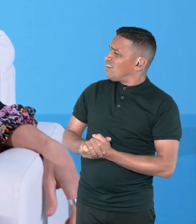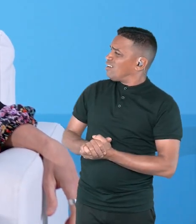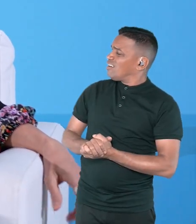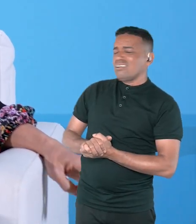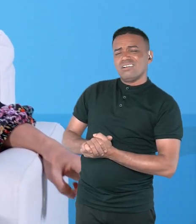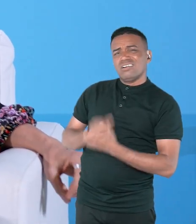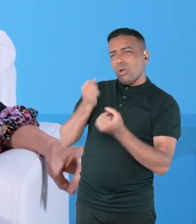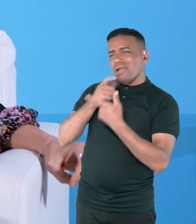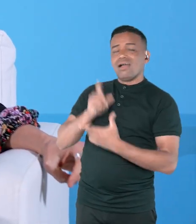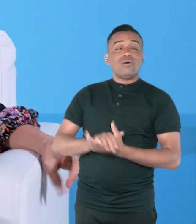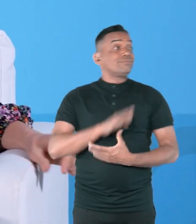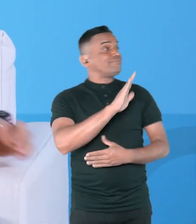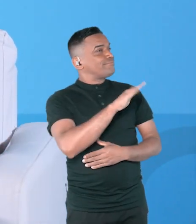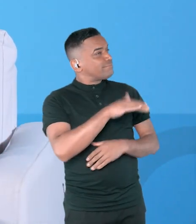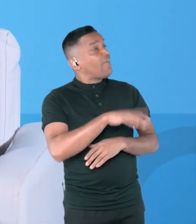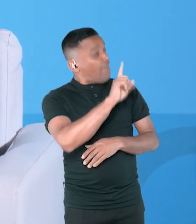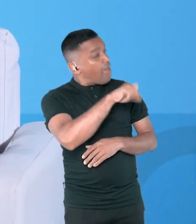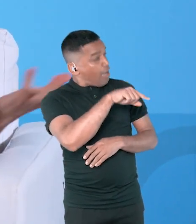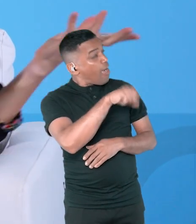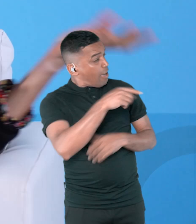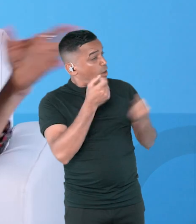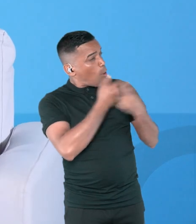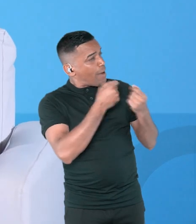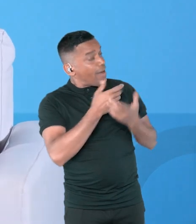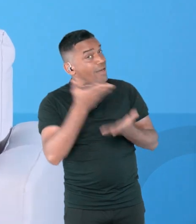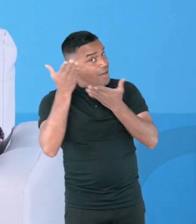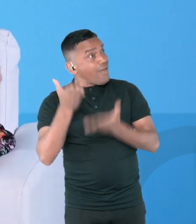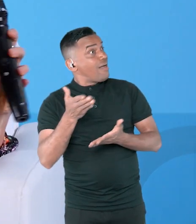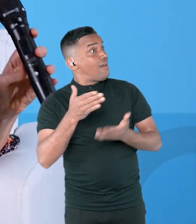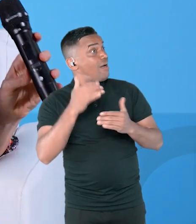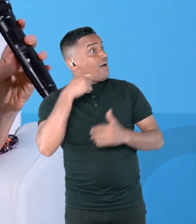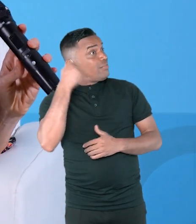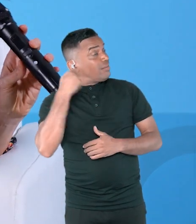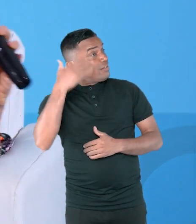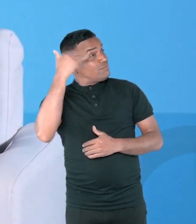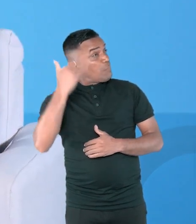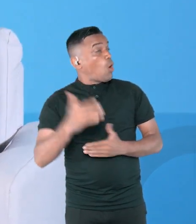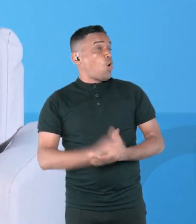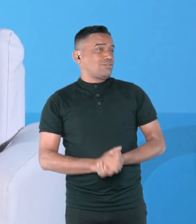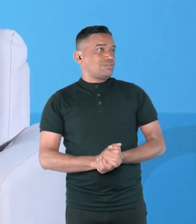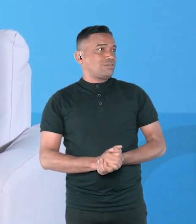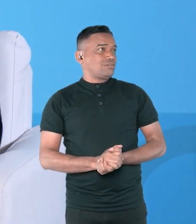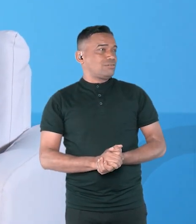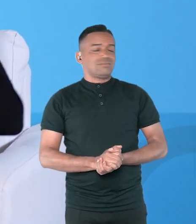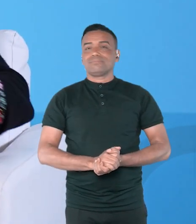comédia. Aí ela fala para ele, é comédia, é aquela do retrato falado.